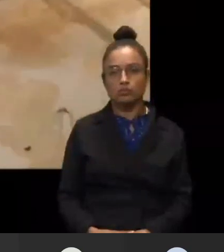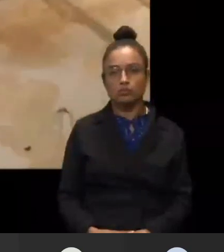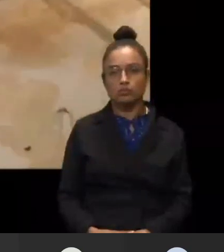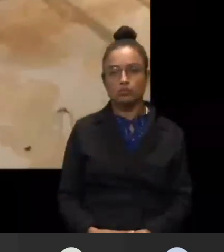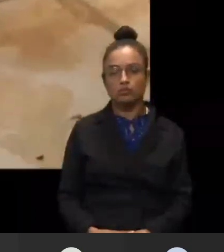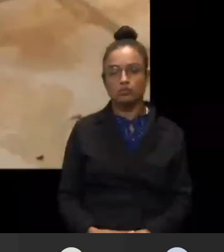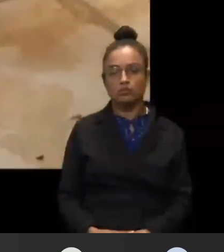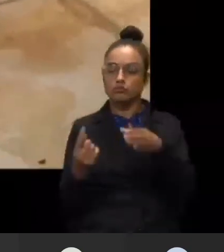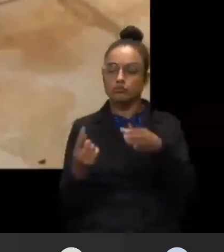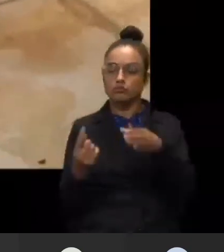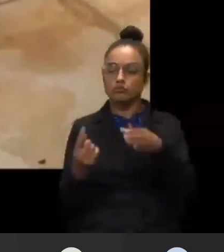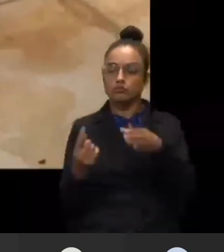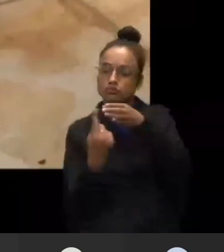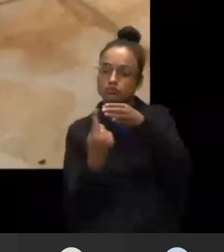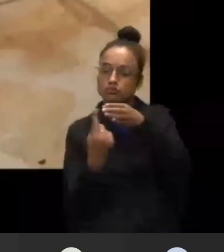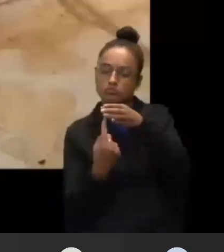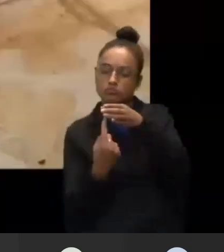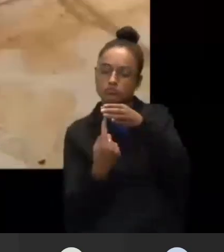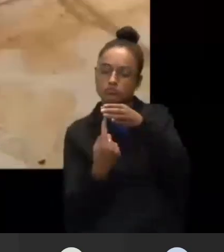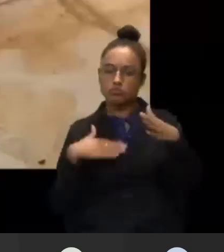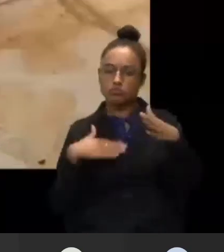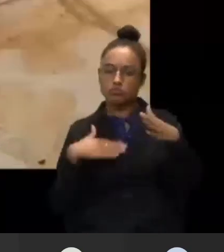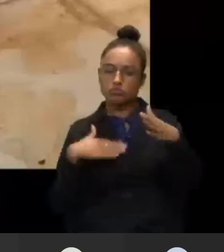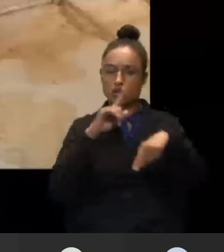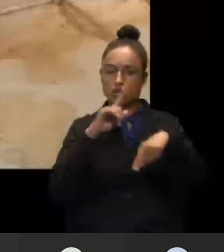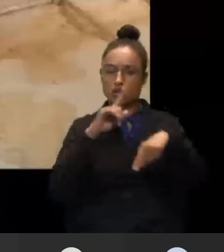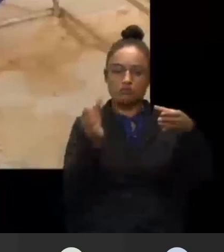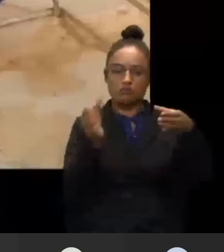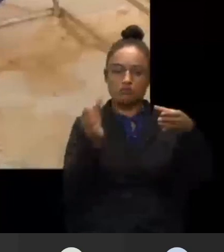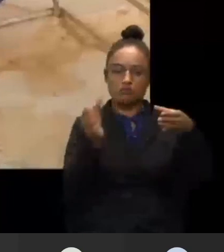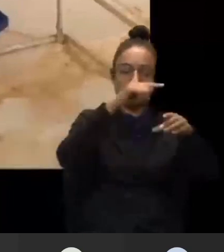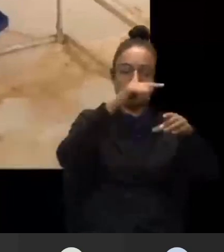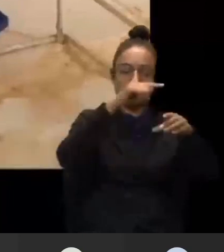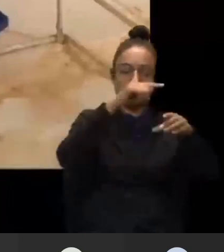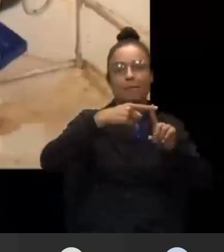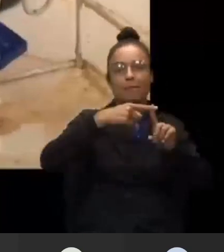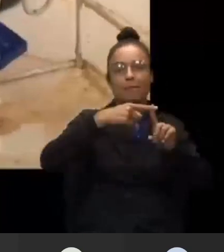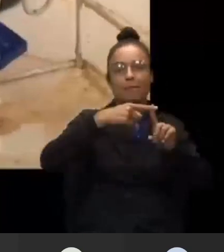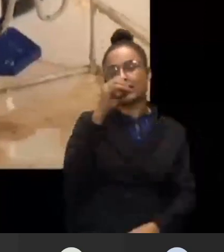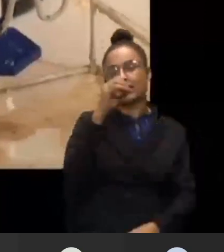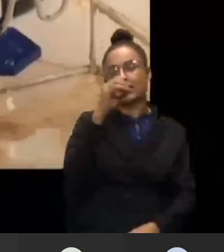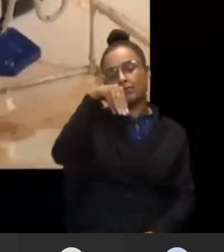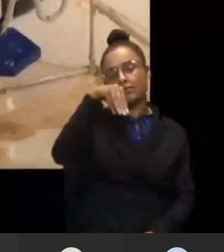Uma leve agitação depois da adição de mais 10 ml de cloroforme.